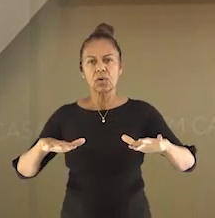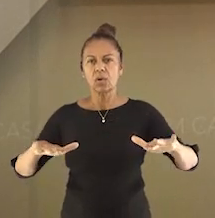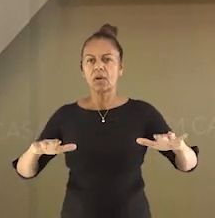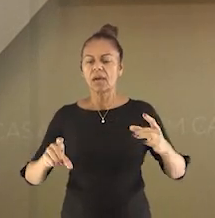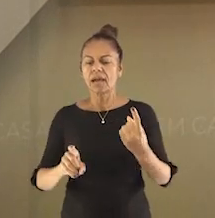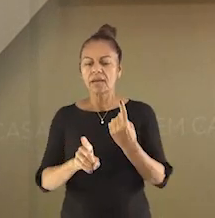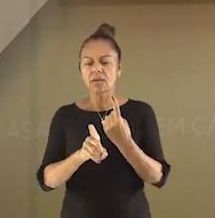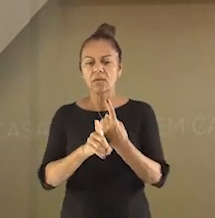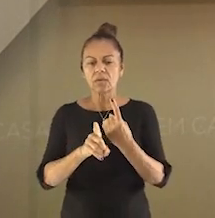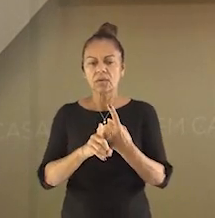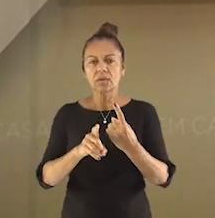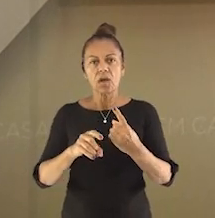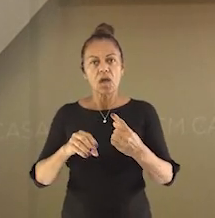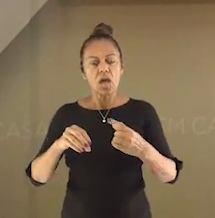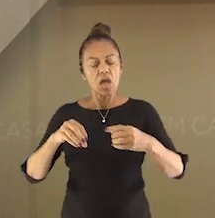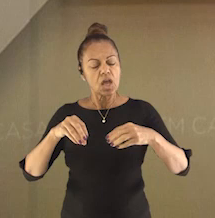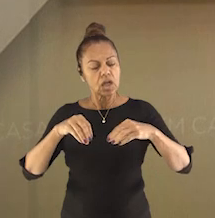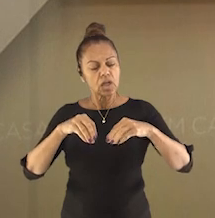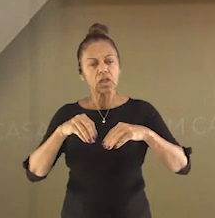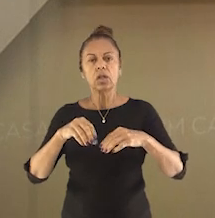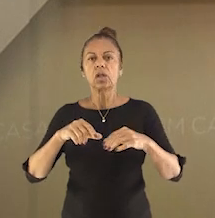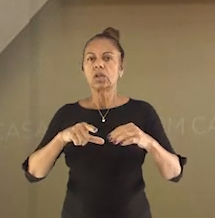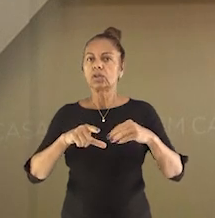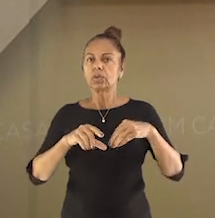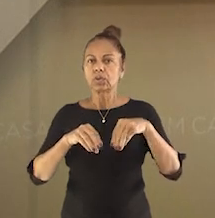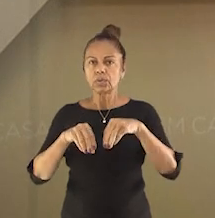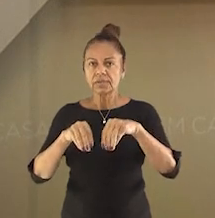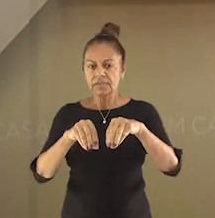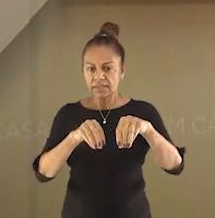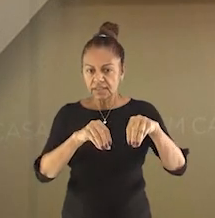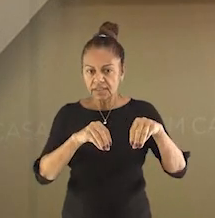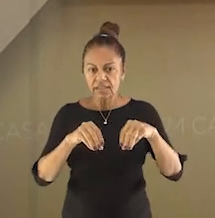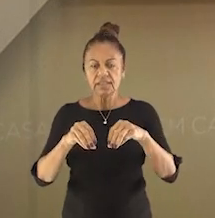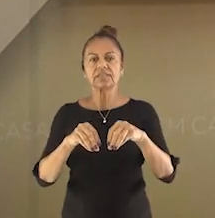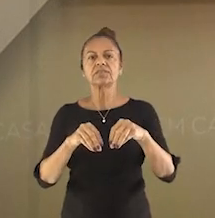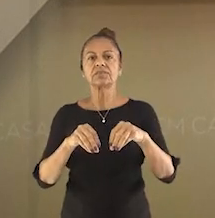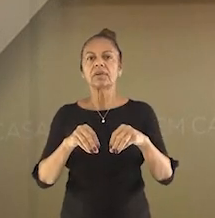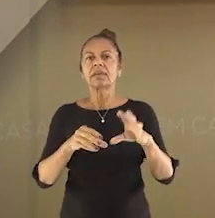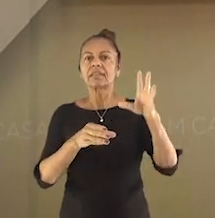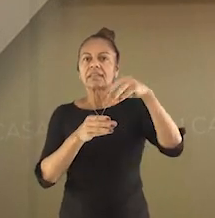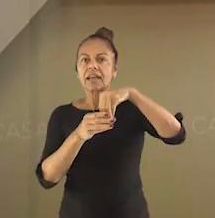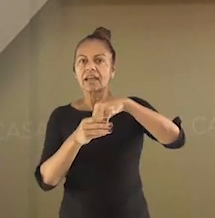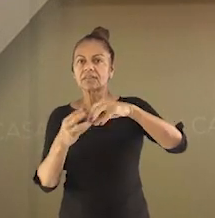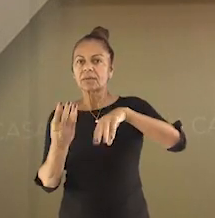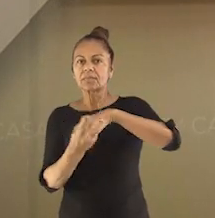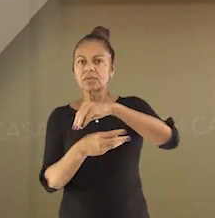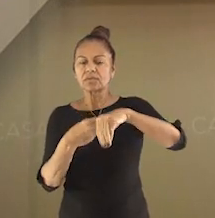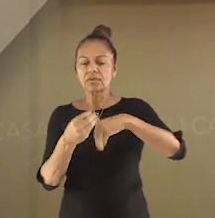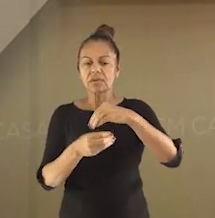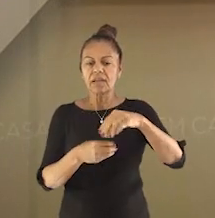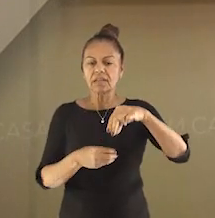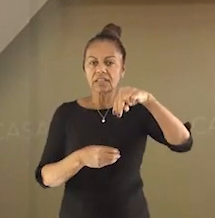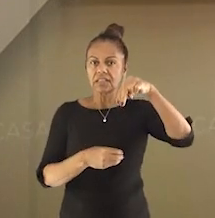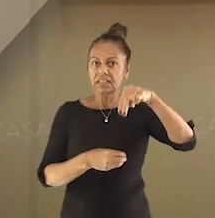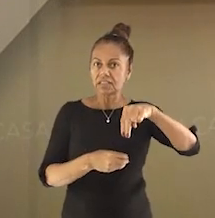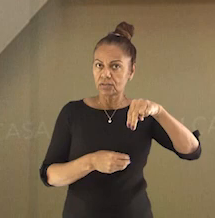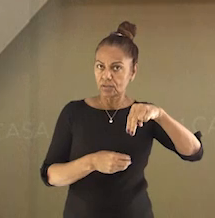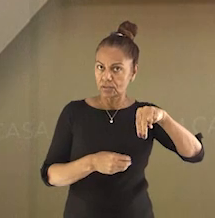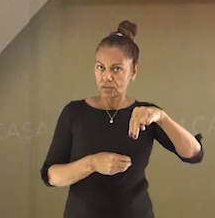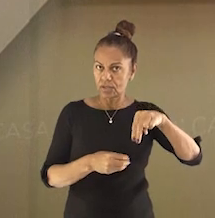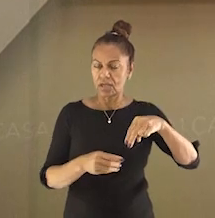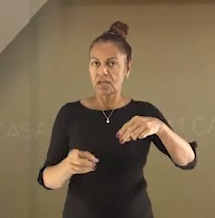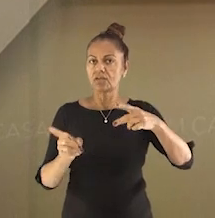formados principalmente por nitrogênio, fósforo e potássio. Esses elementos